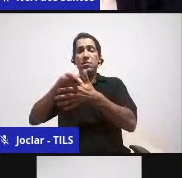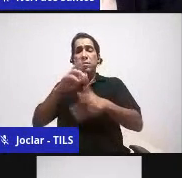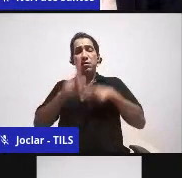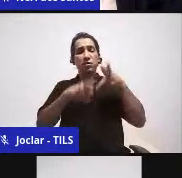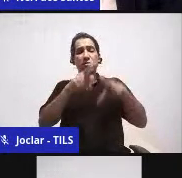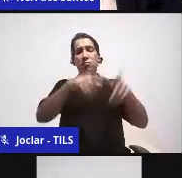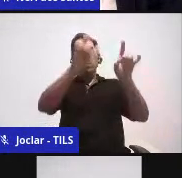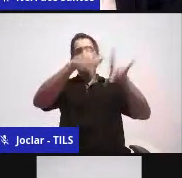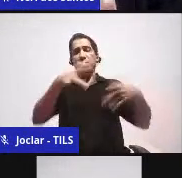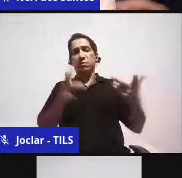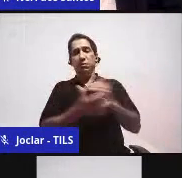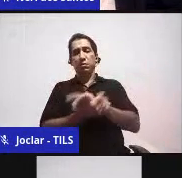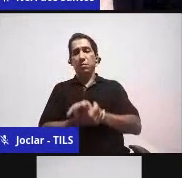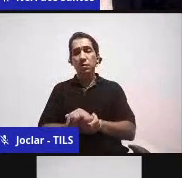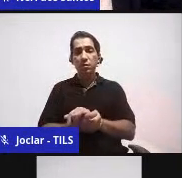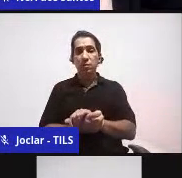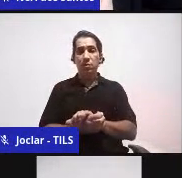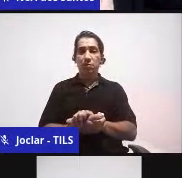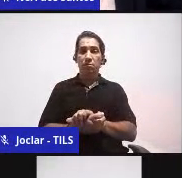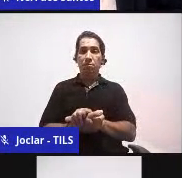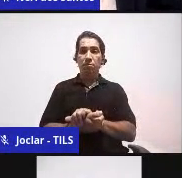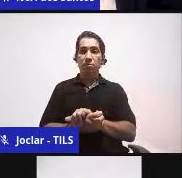Ótimo, Rafael. Obrigada, Rafael.